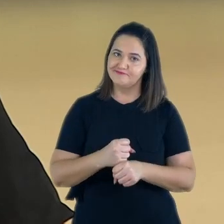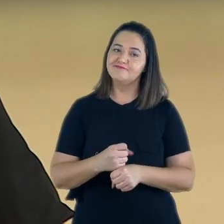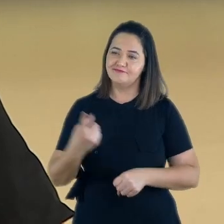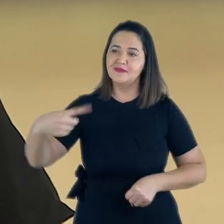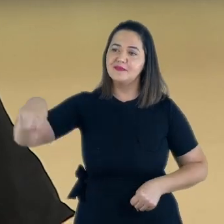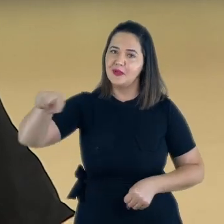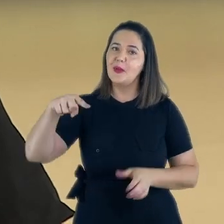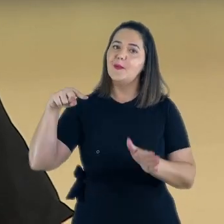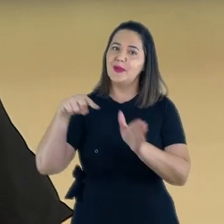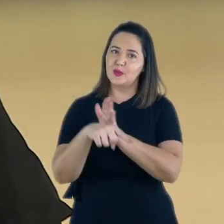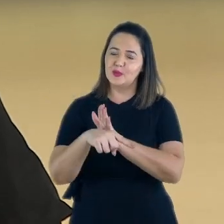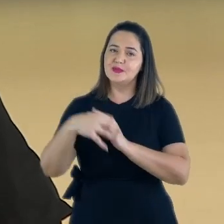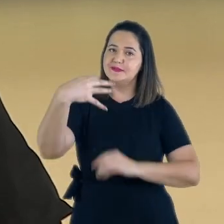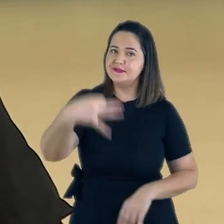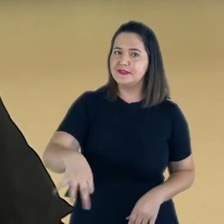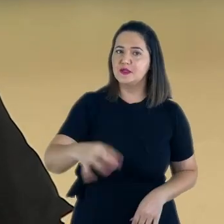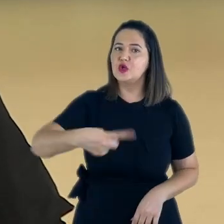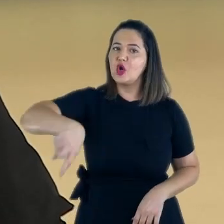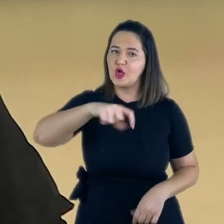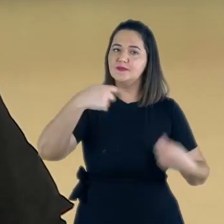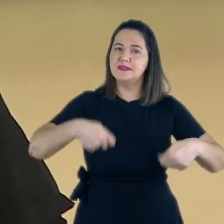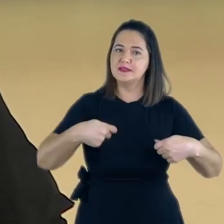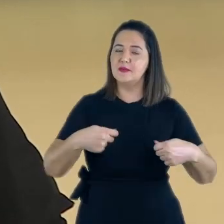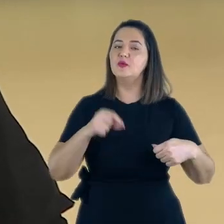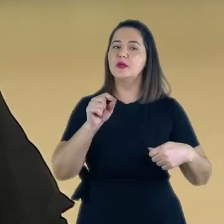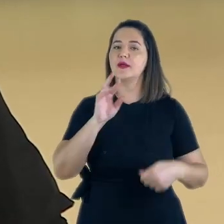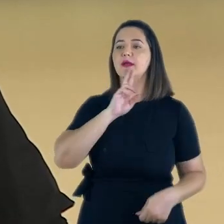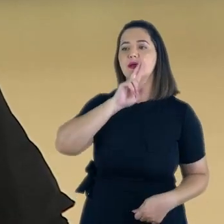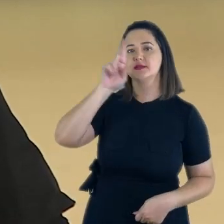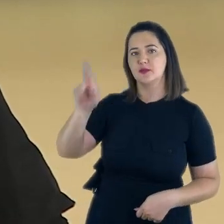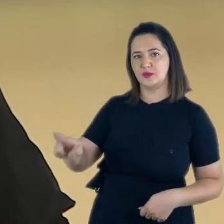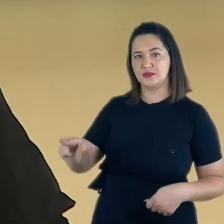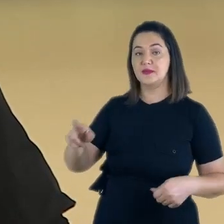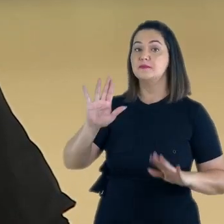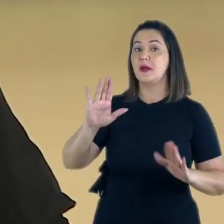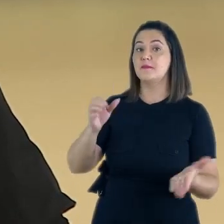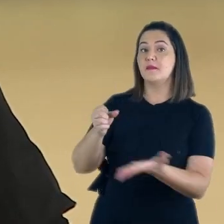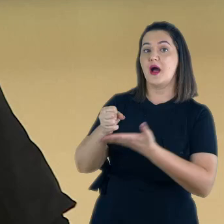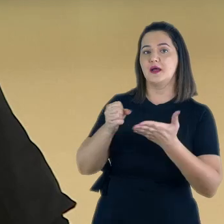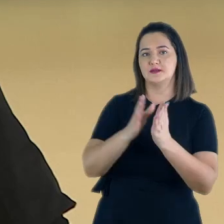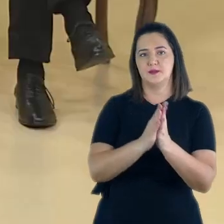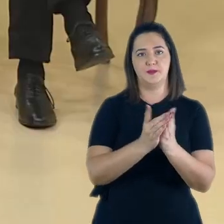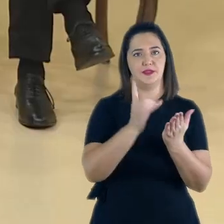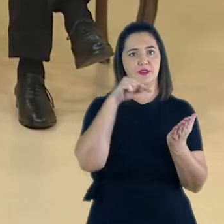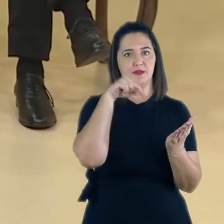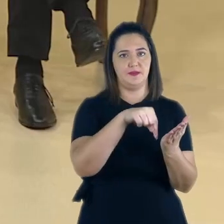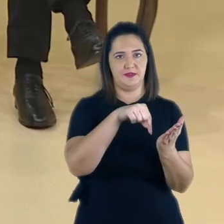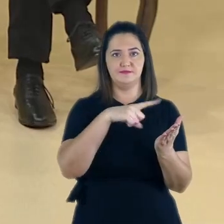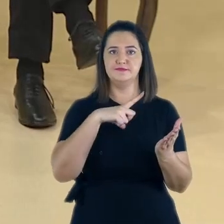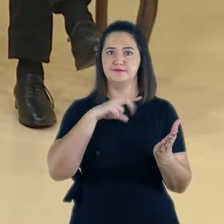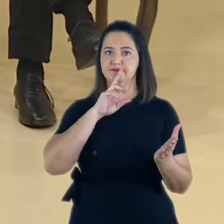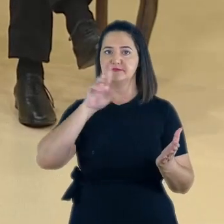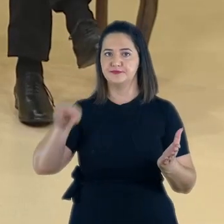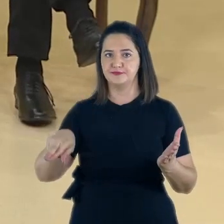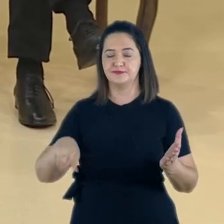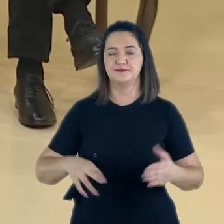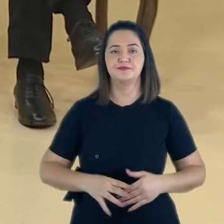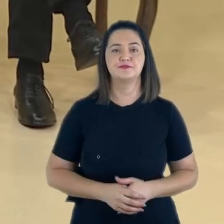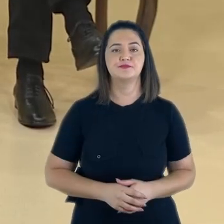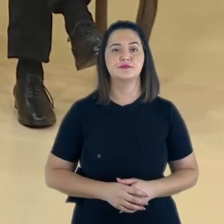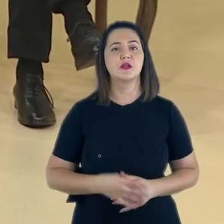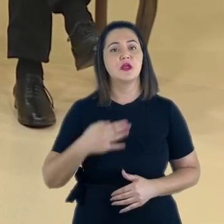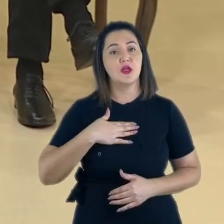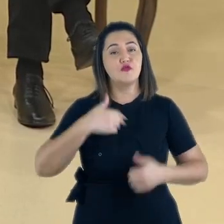resposta igualmente sóbria e honesta, baseada, é claro, na Bíblia Sagrada. Bem, vamos por partes